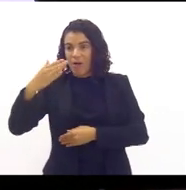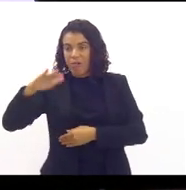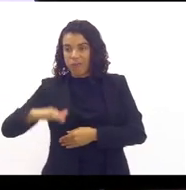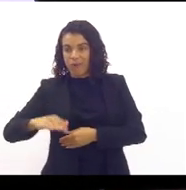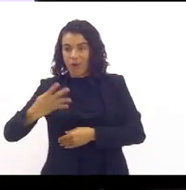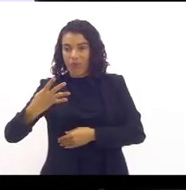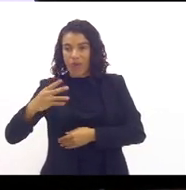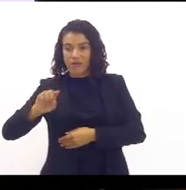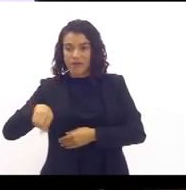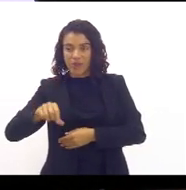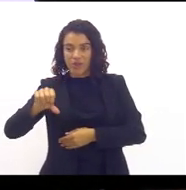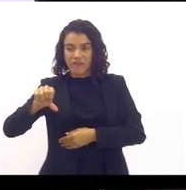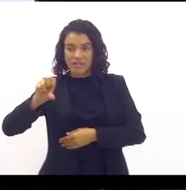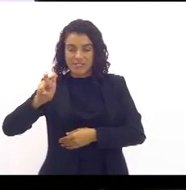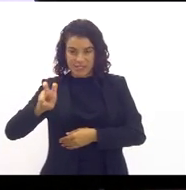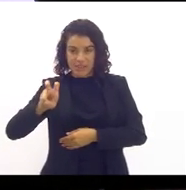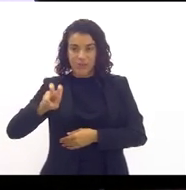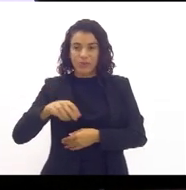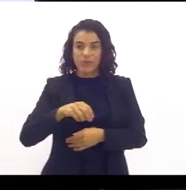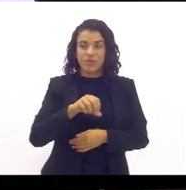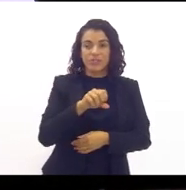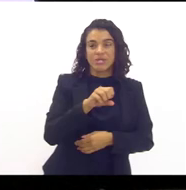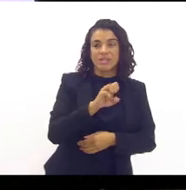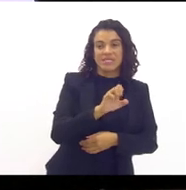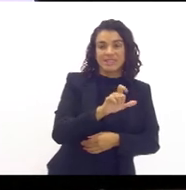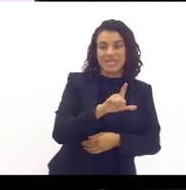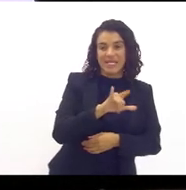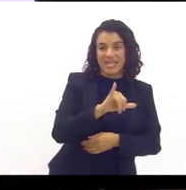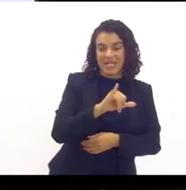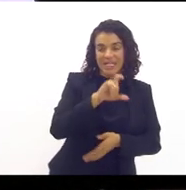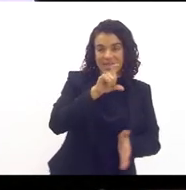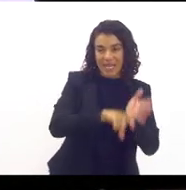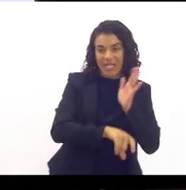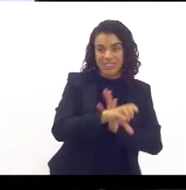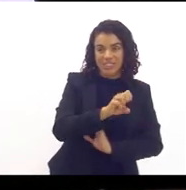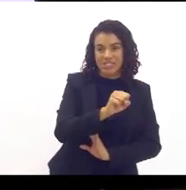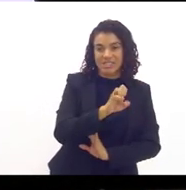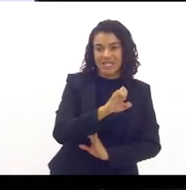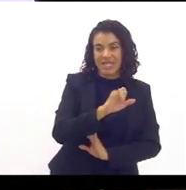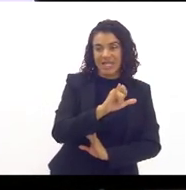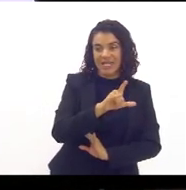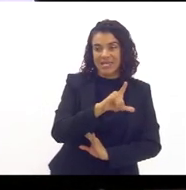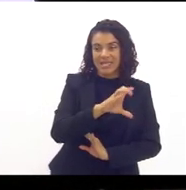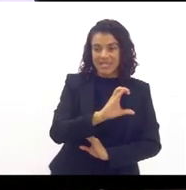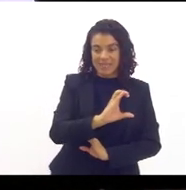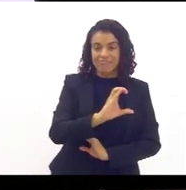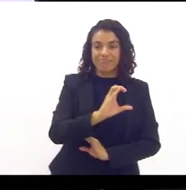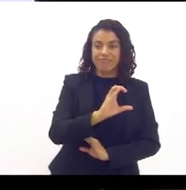R$ 4,95. Selic, projetava-se que ela pudesse cair mais